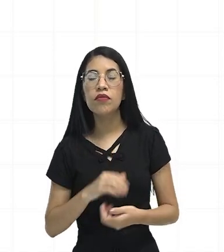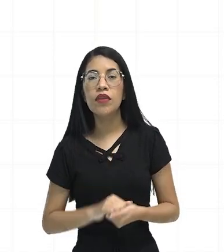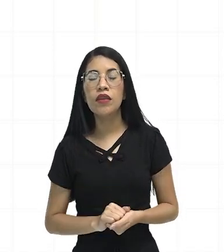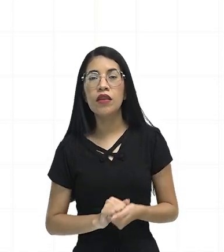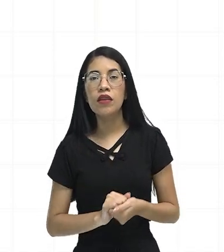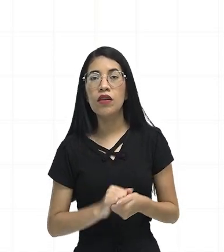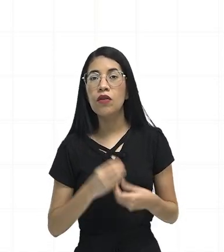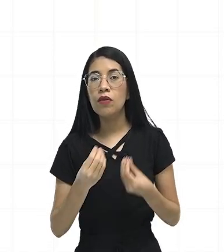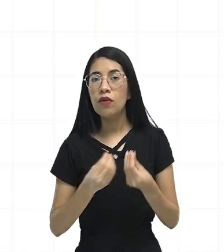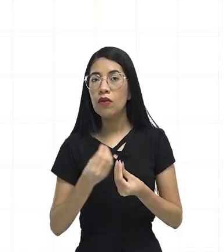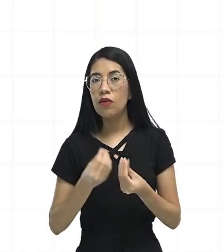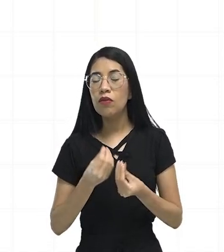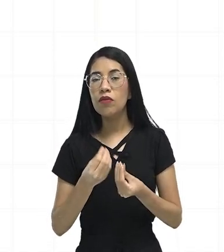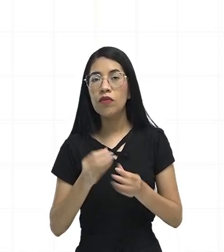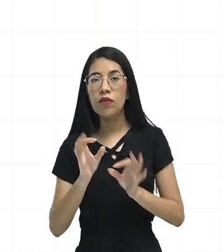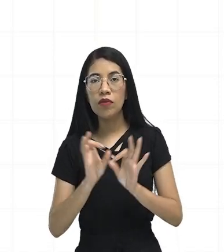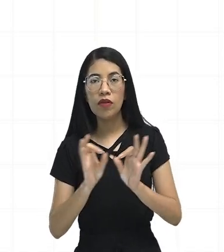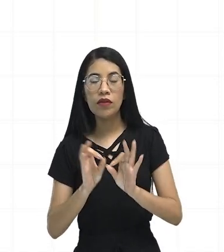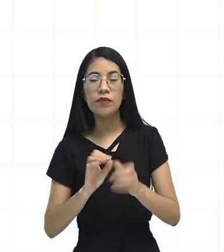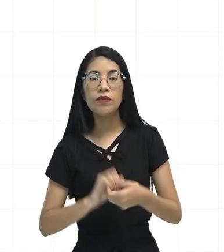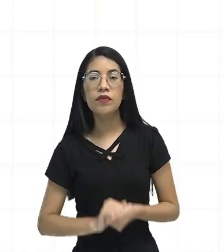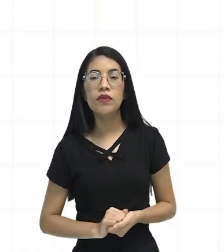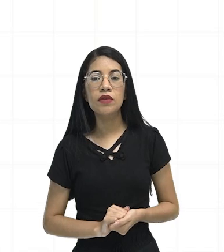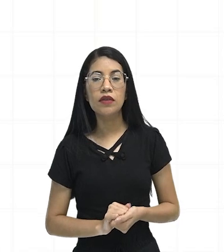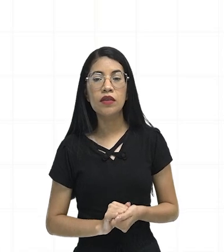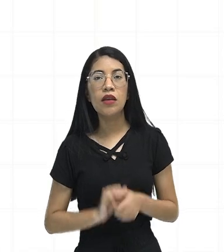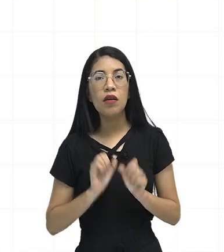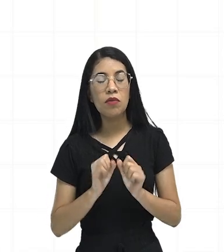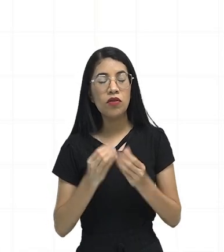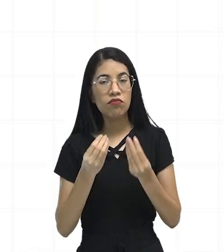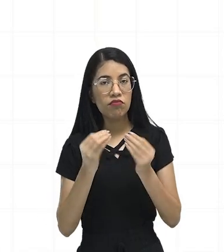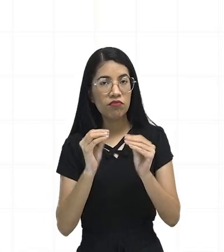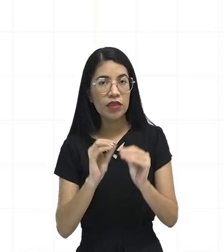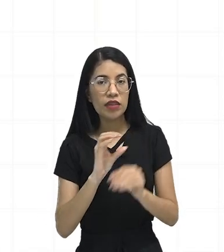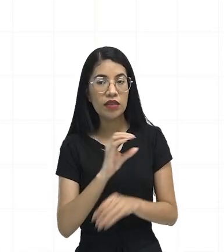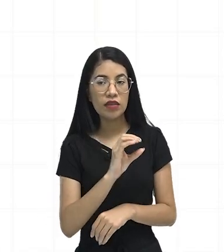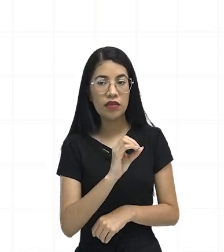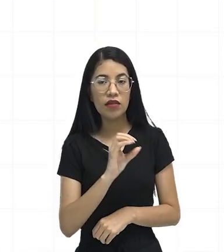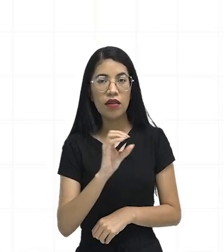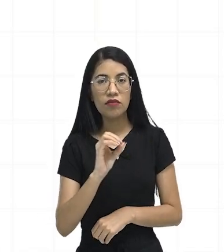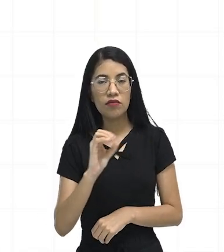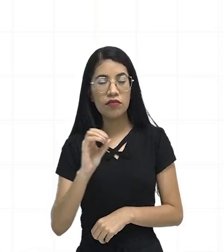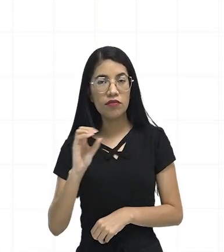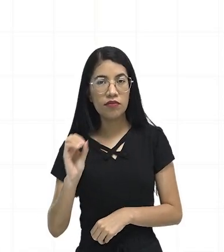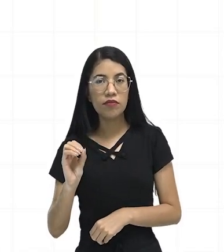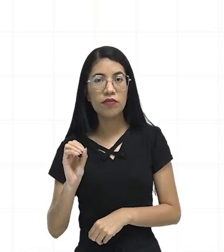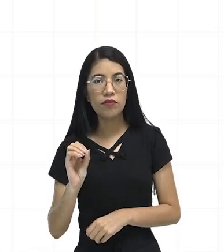pode colocar alguns zerinhos aqui.